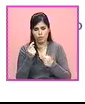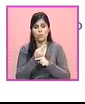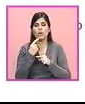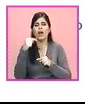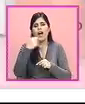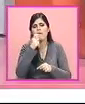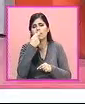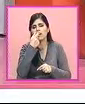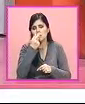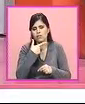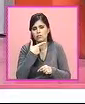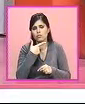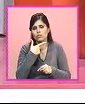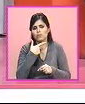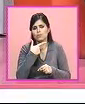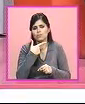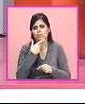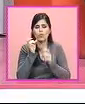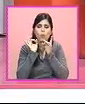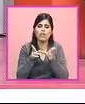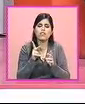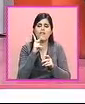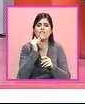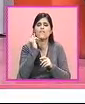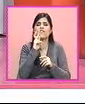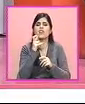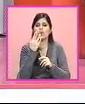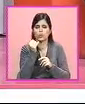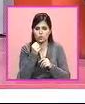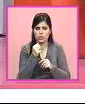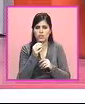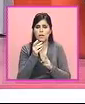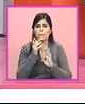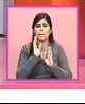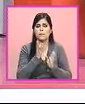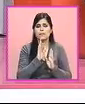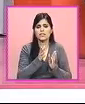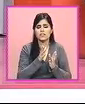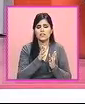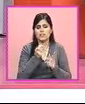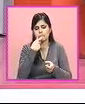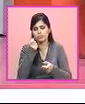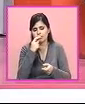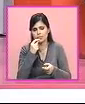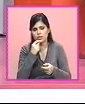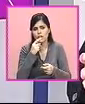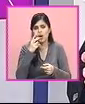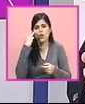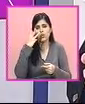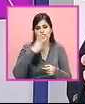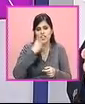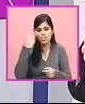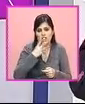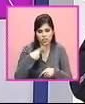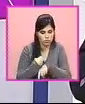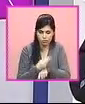medicamentos, nomeadamente medicamentos antivirais, que devem idealmente ser administrados nos 3 primeiros dias após o início da